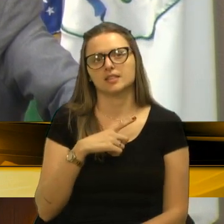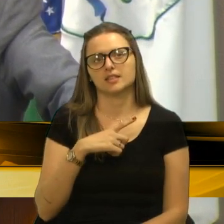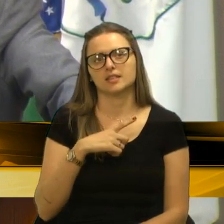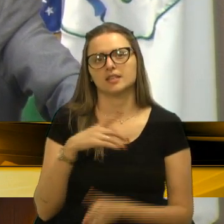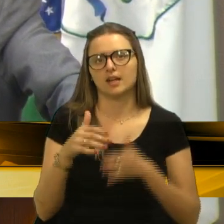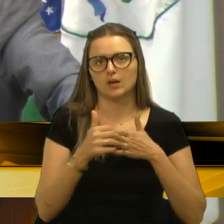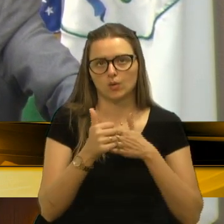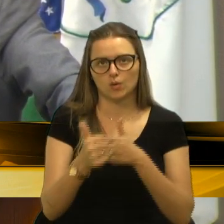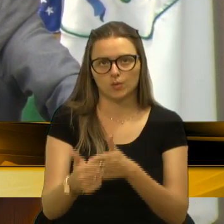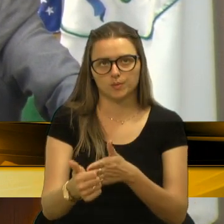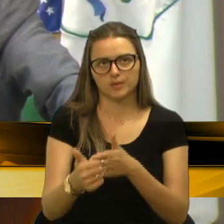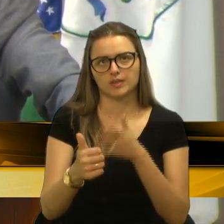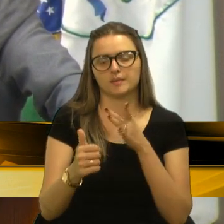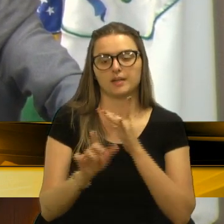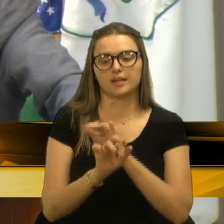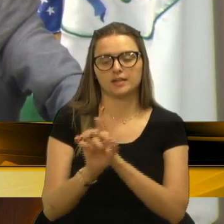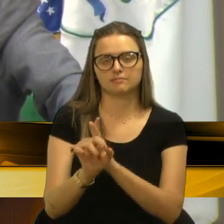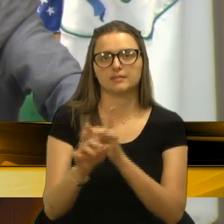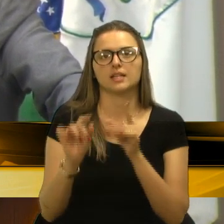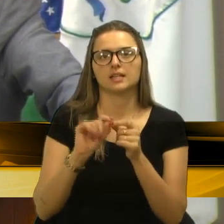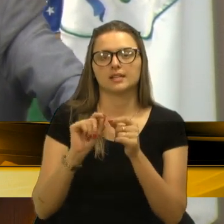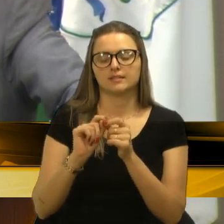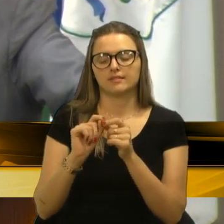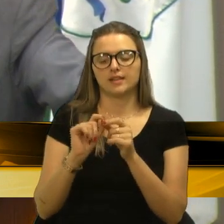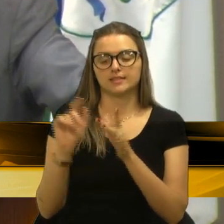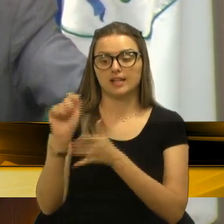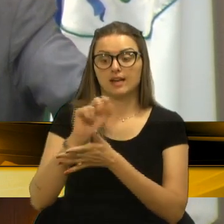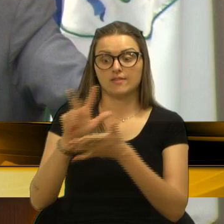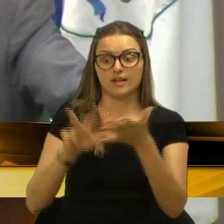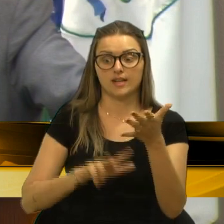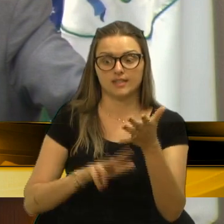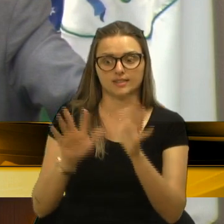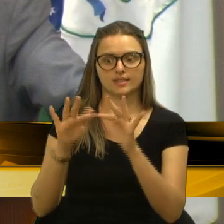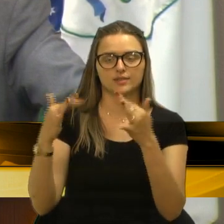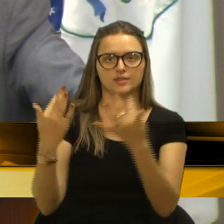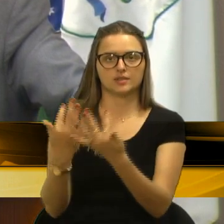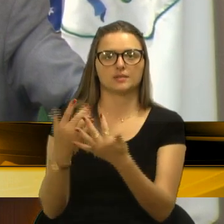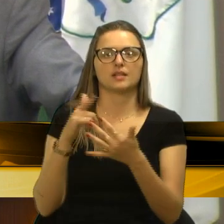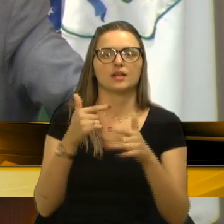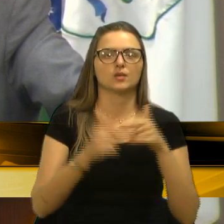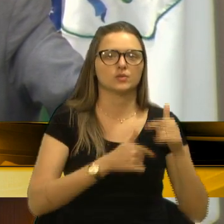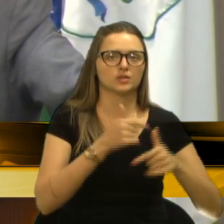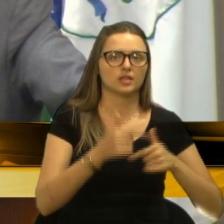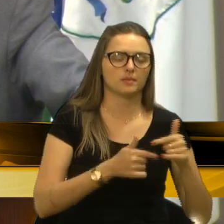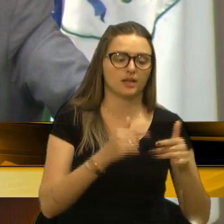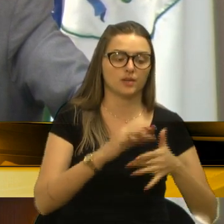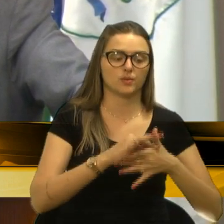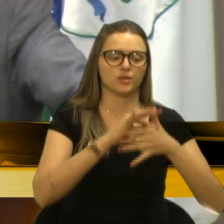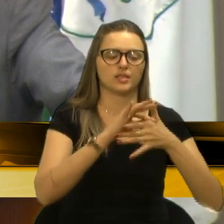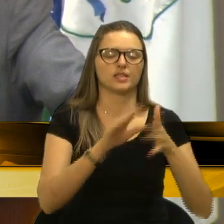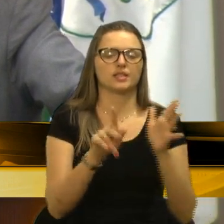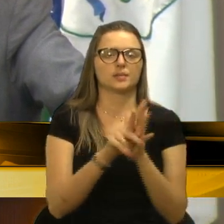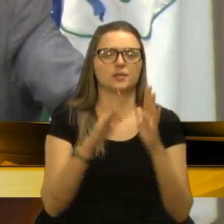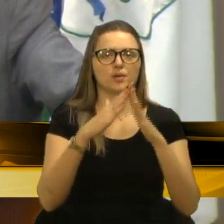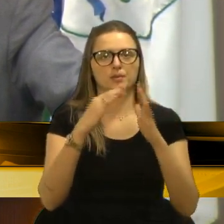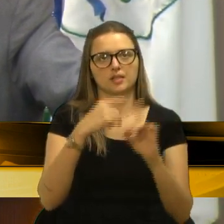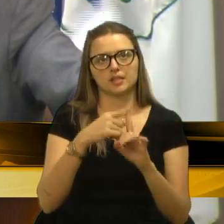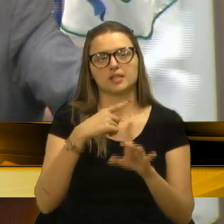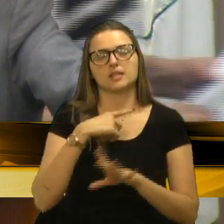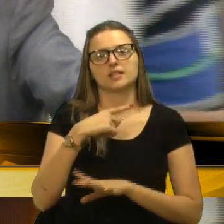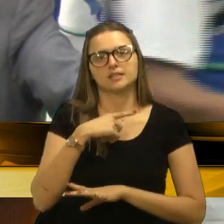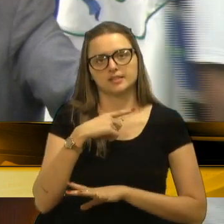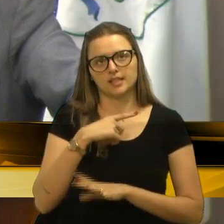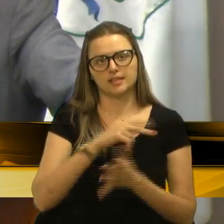orientação, avaliação. Então, esse é um trabalho liderado pela paróquia e formado